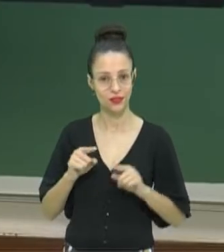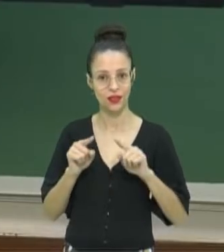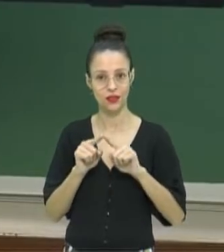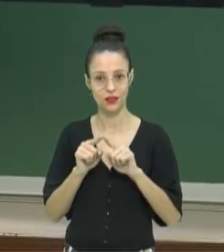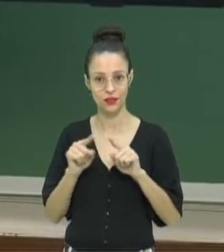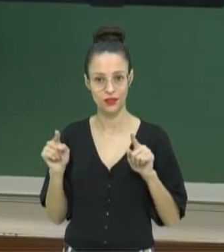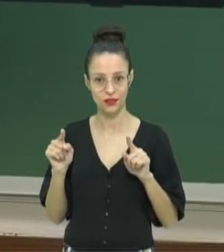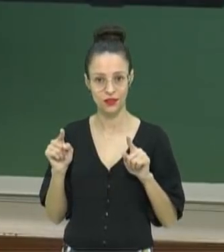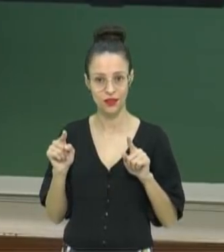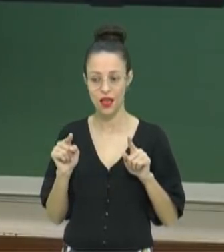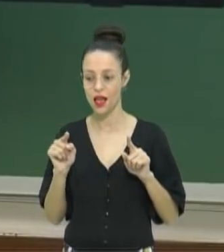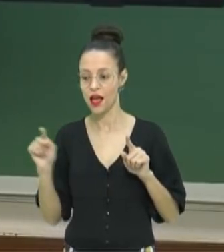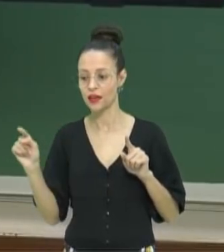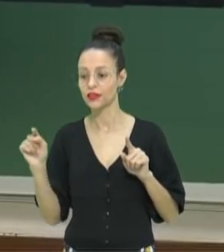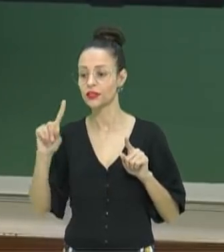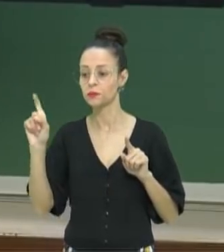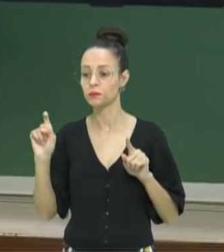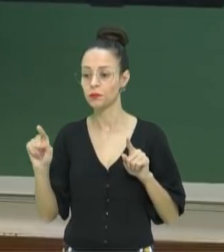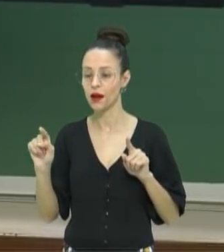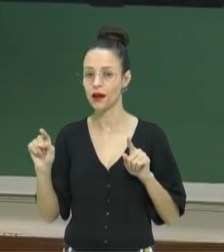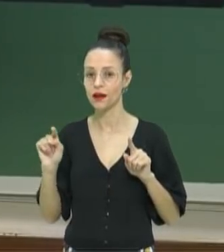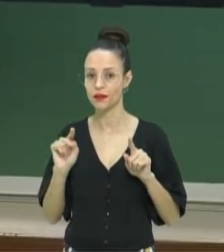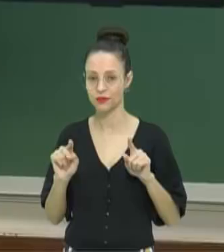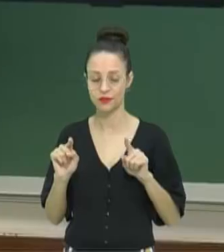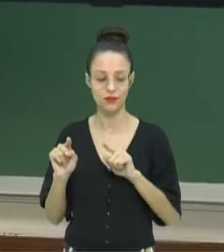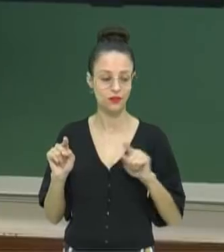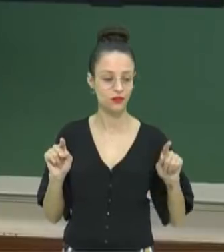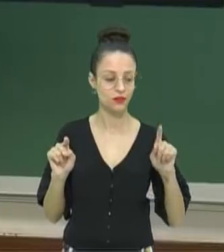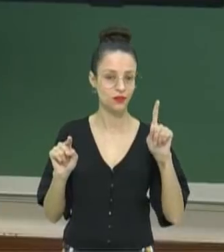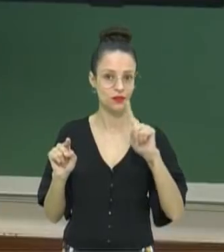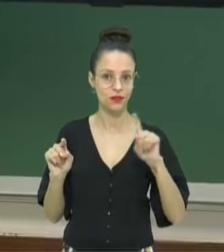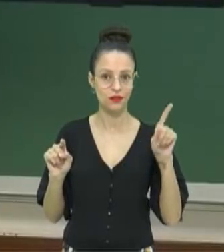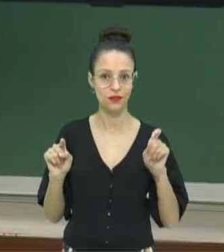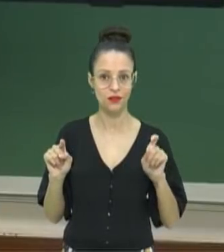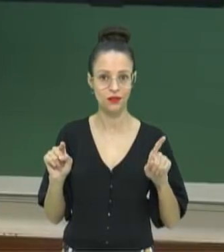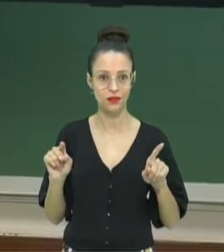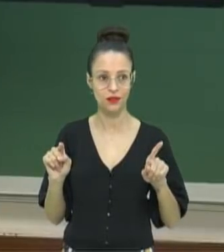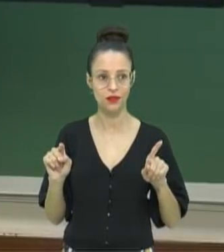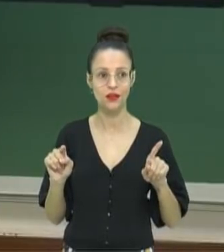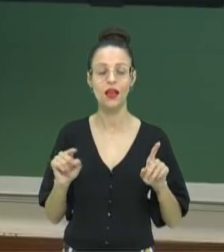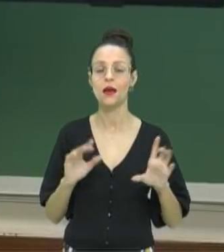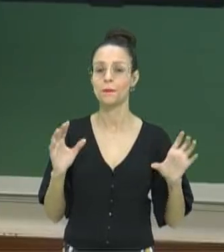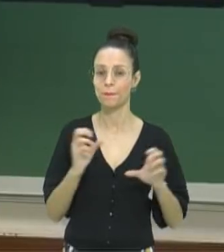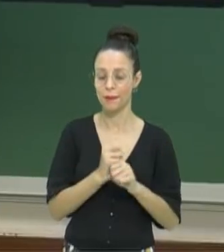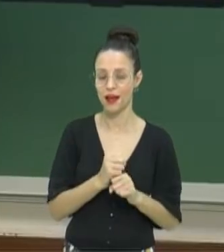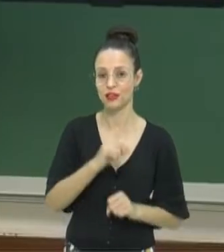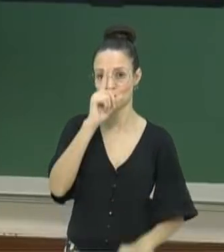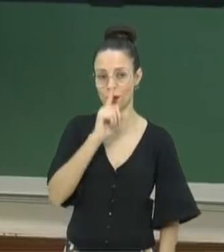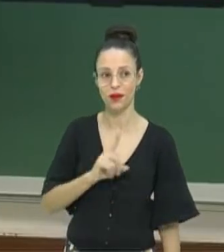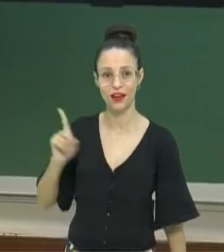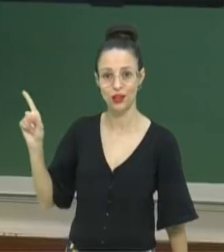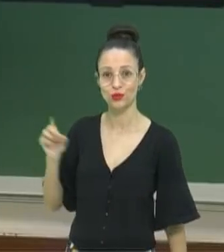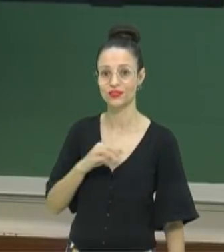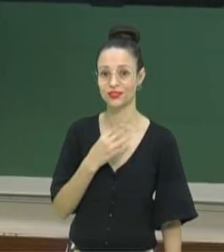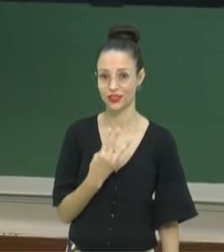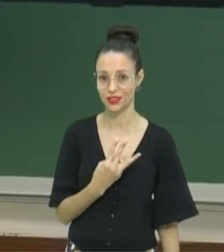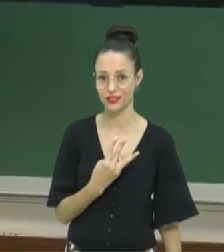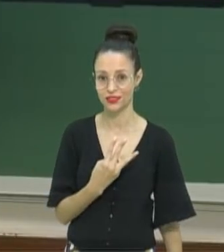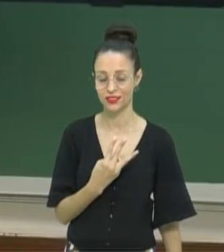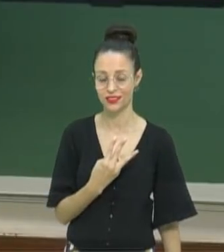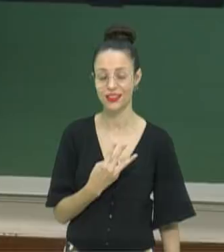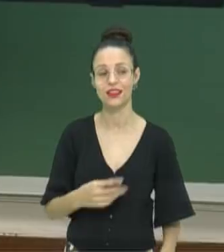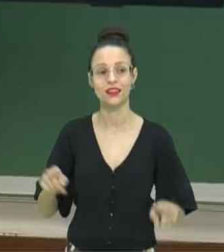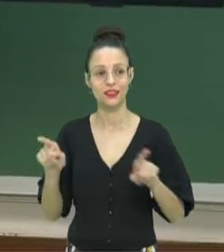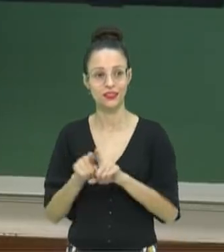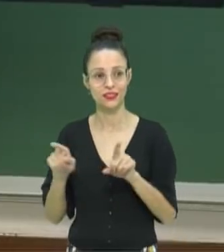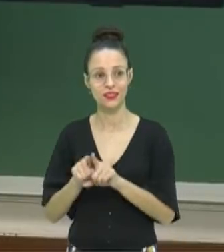retângulo verde. Eu tenho que somar a esse 5 a base do retângulo amarelo, que é 3,